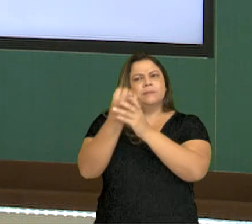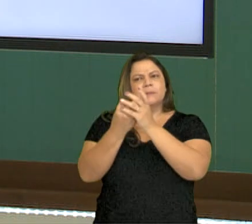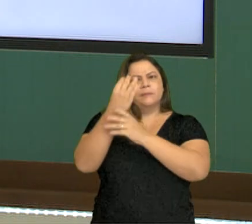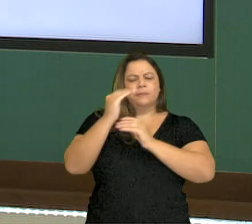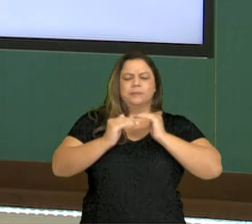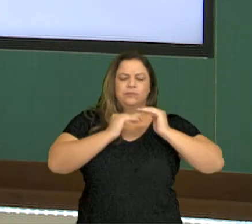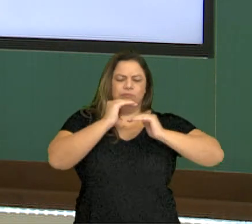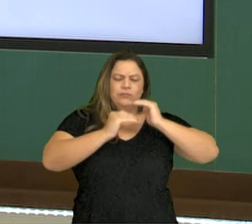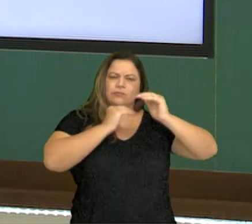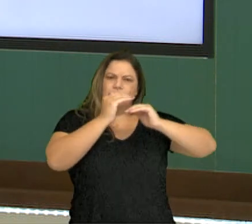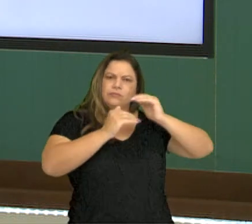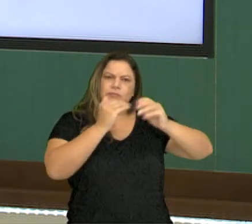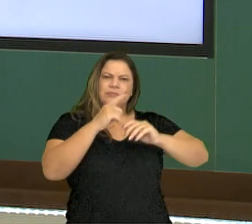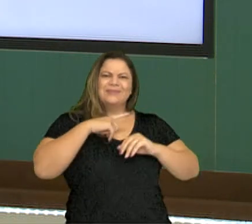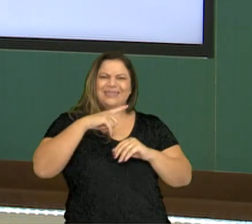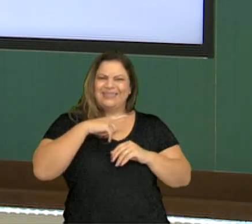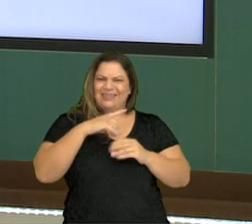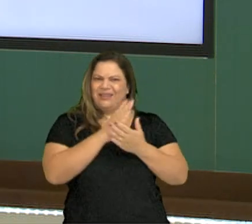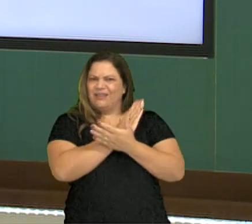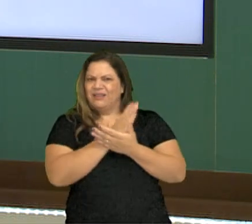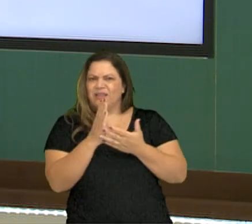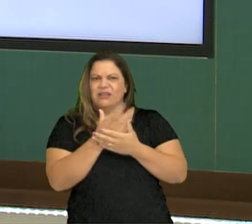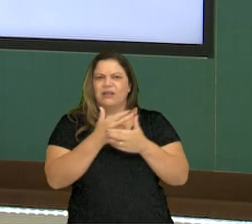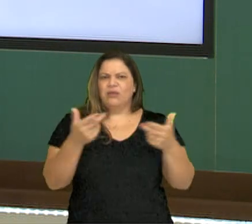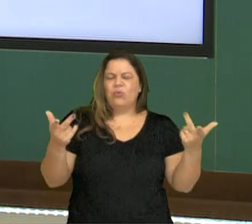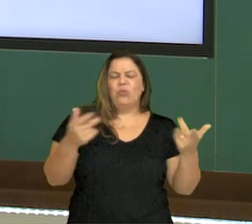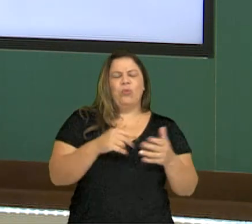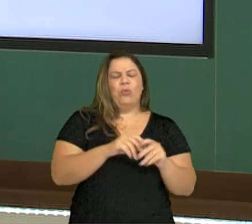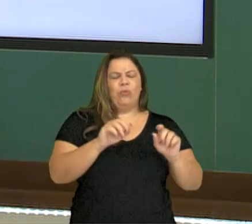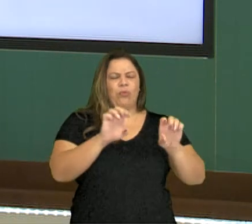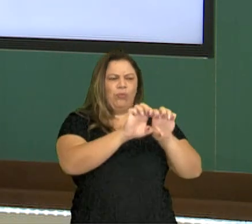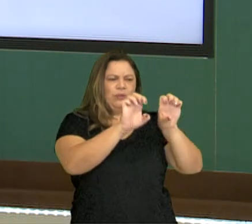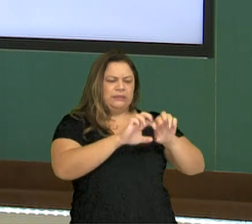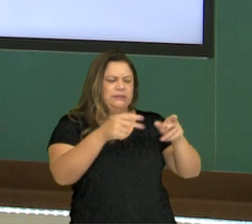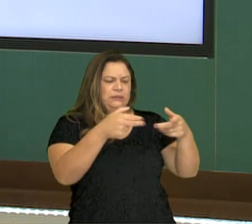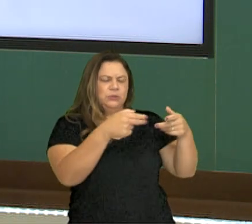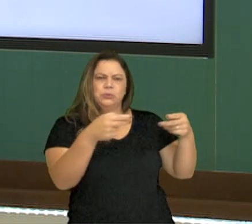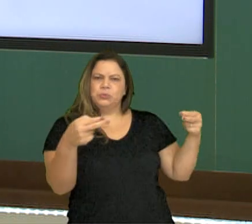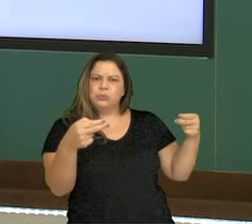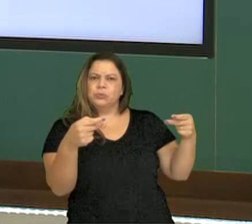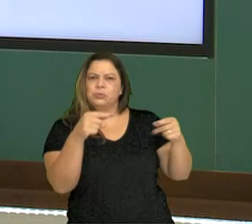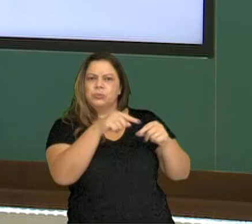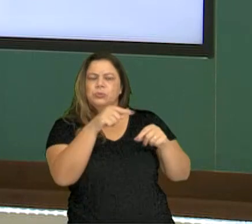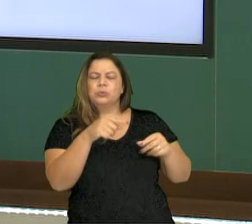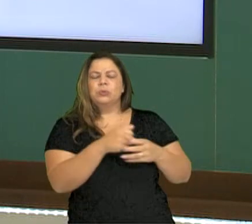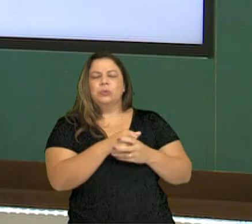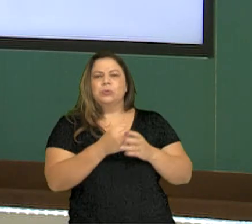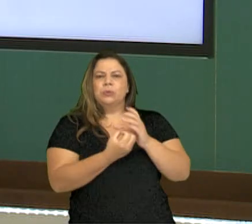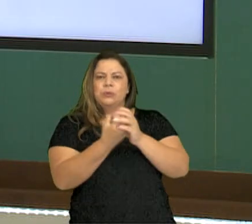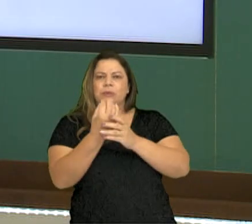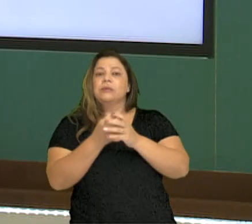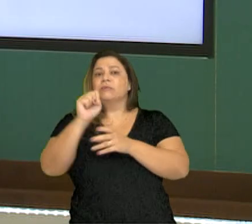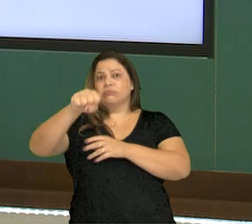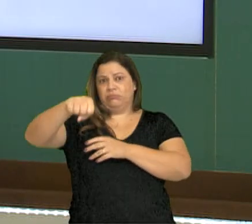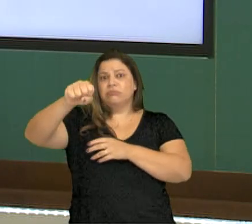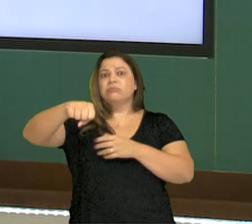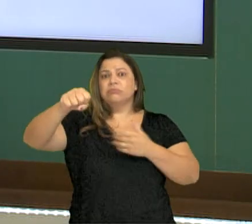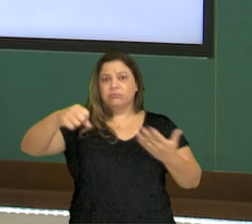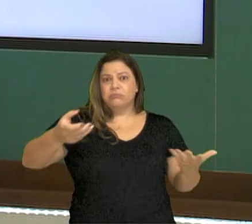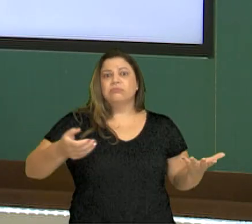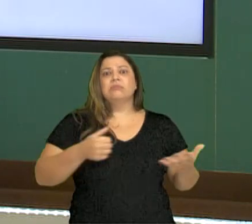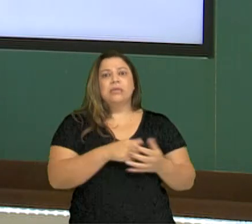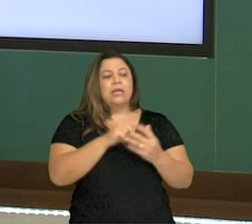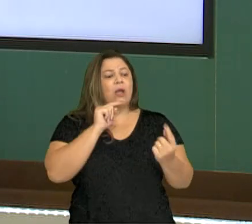esse desenvolvimento, existe algum órgão, existe alguma estrutura na planta para isso? Com certeza sim, e é